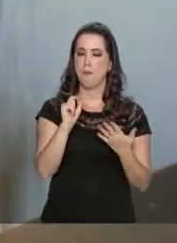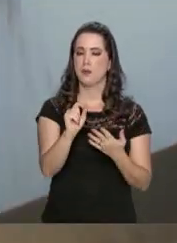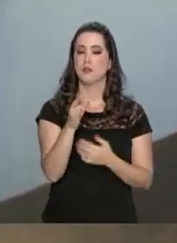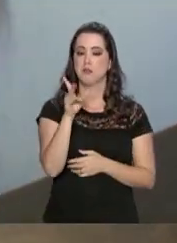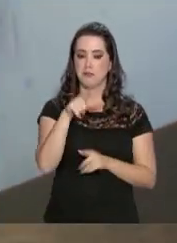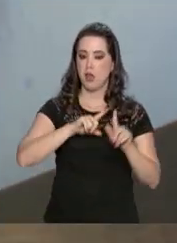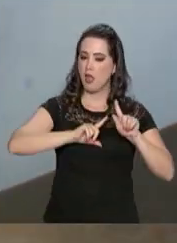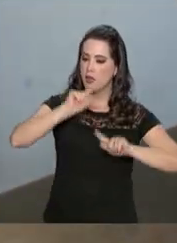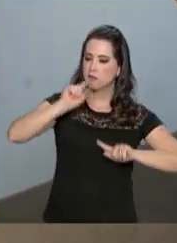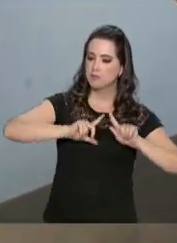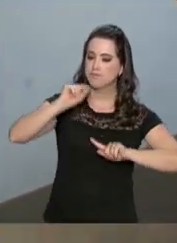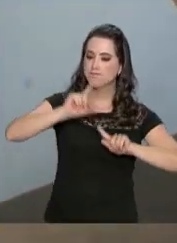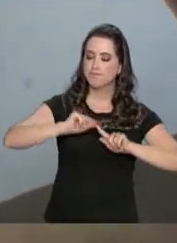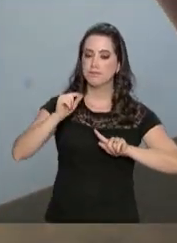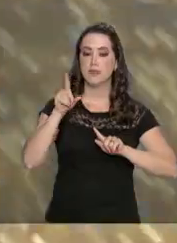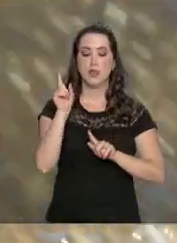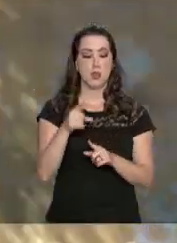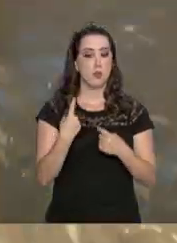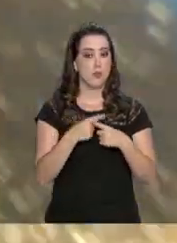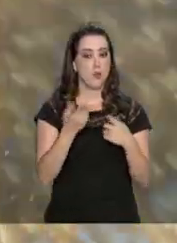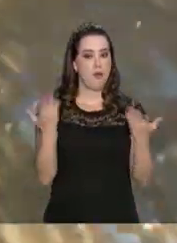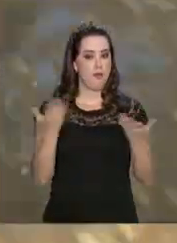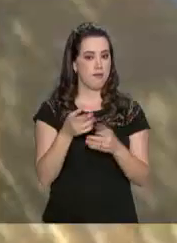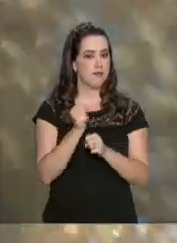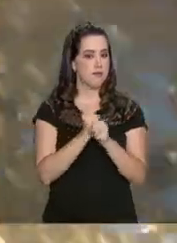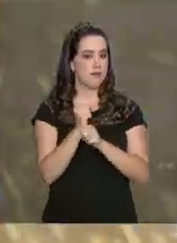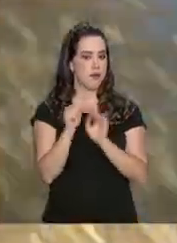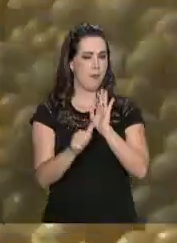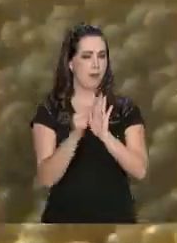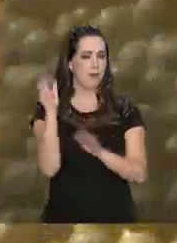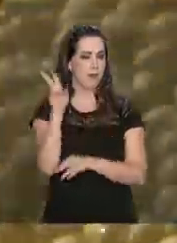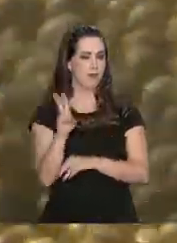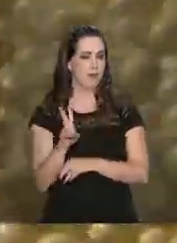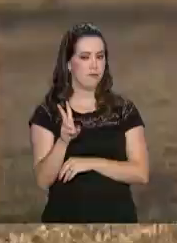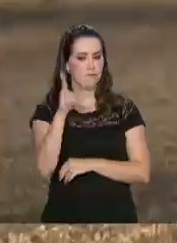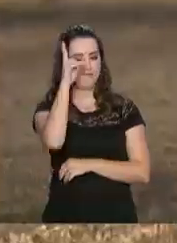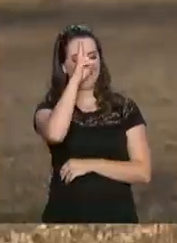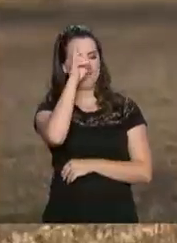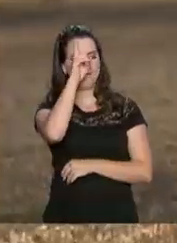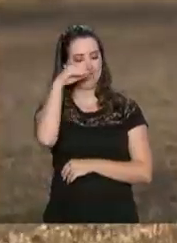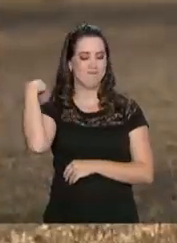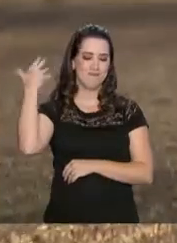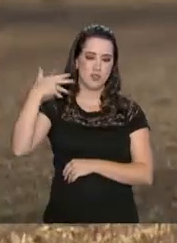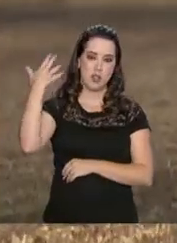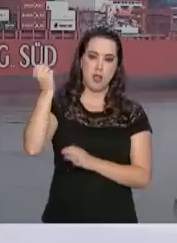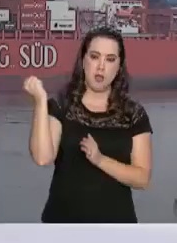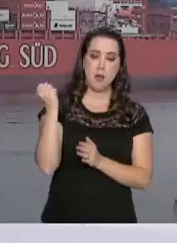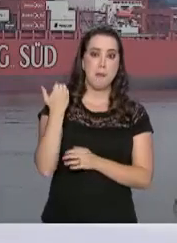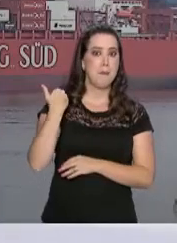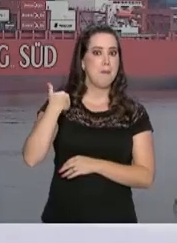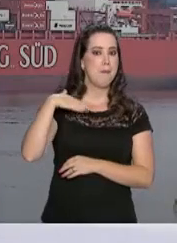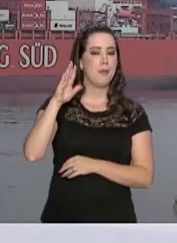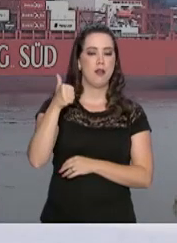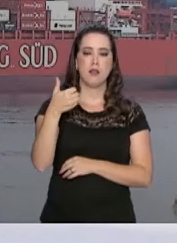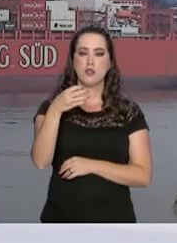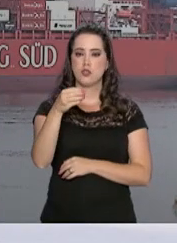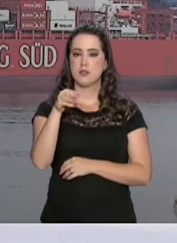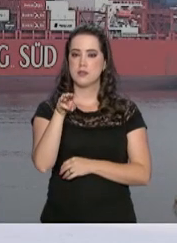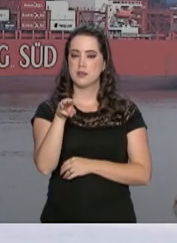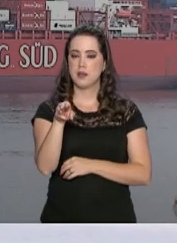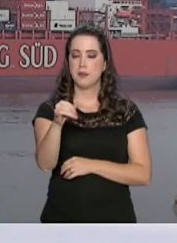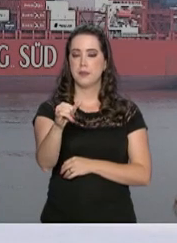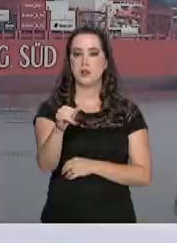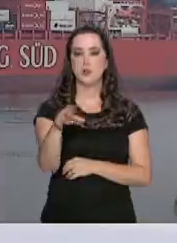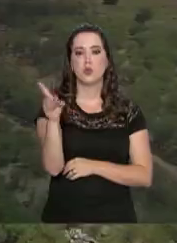recorde a atividade vai fechar 2018 pela primeira vez na história com a marca de 100 bilhões de dólares em